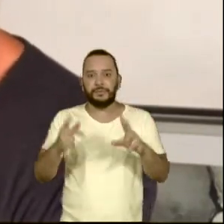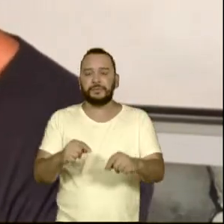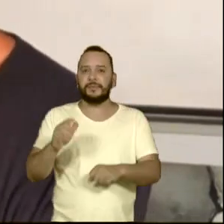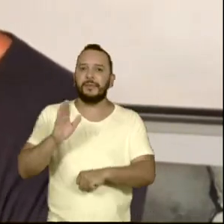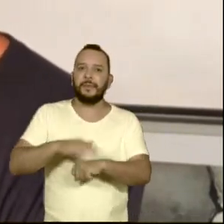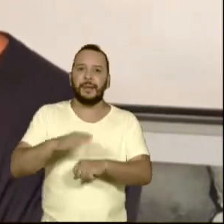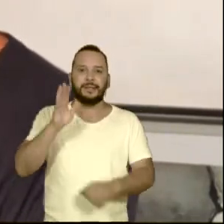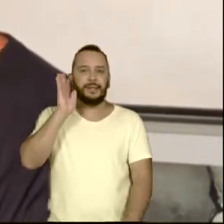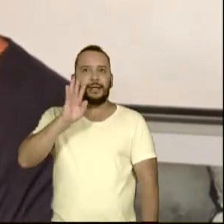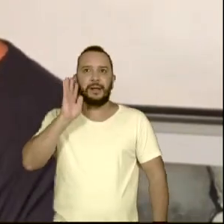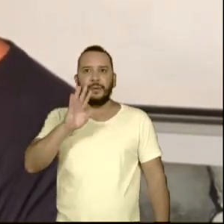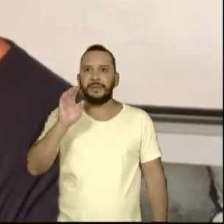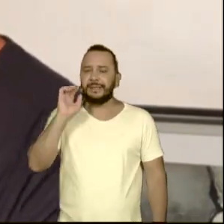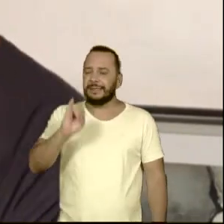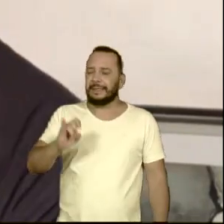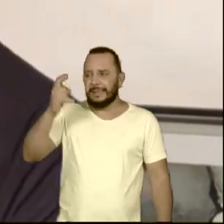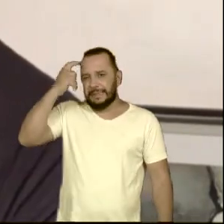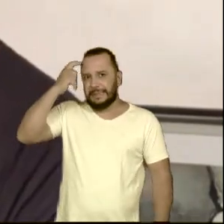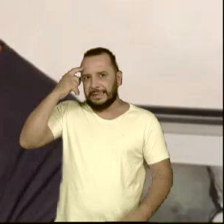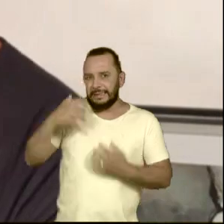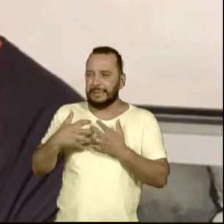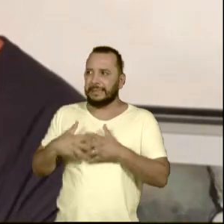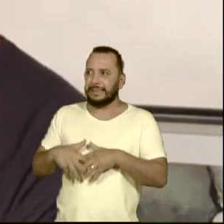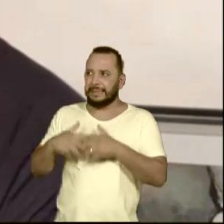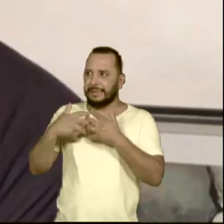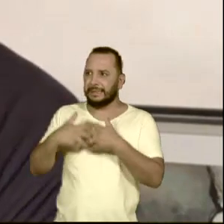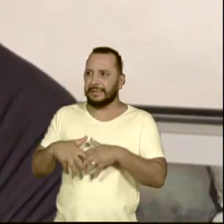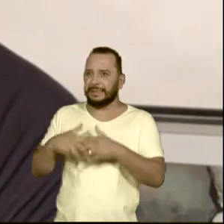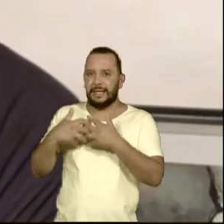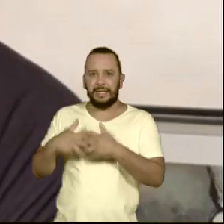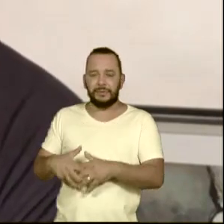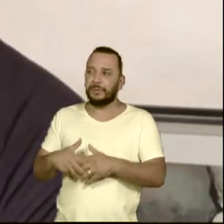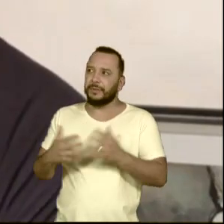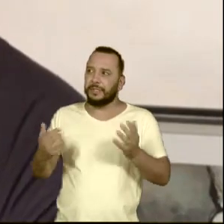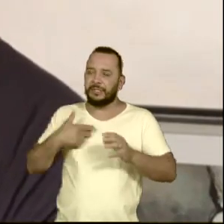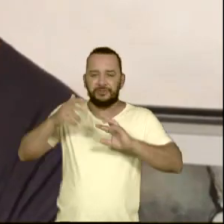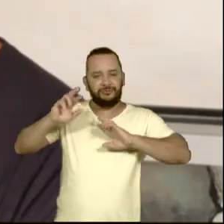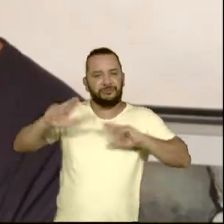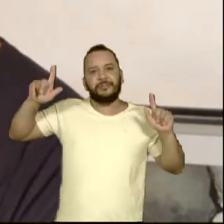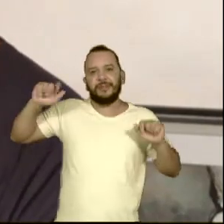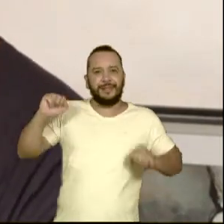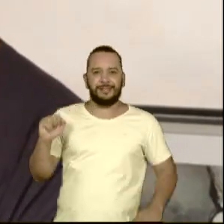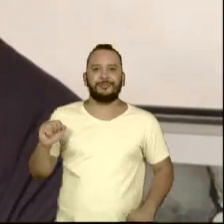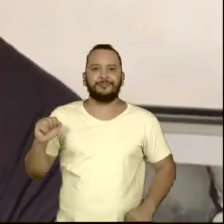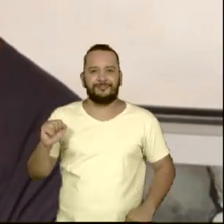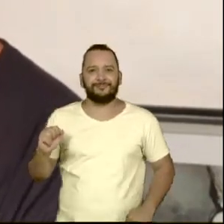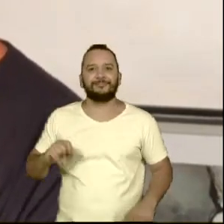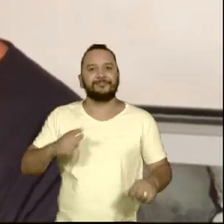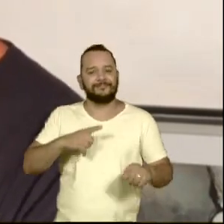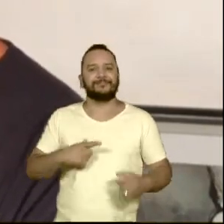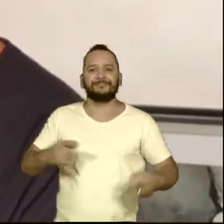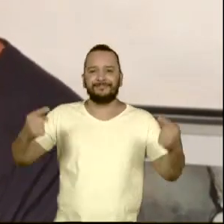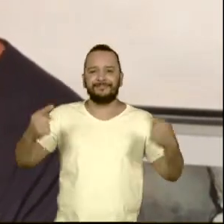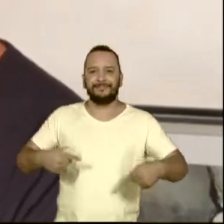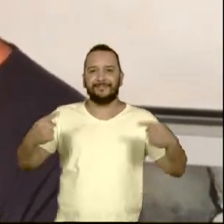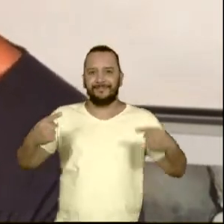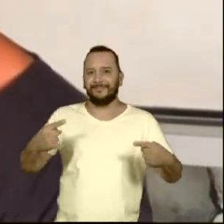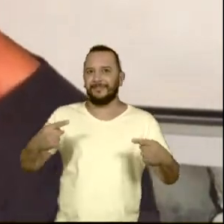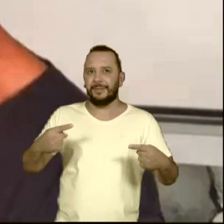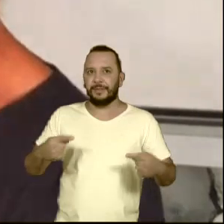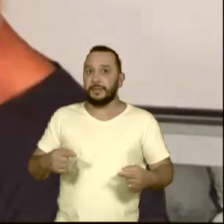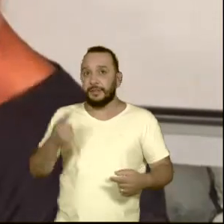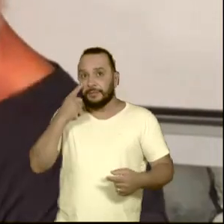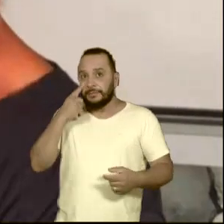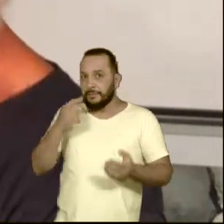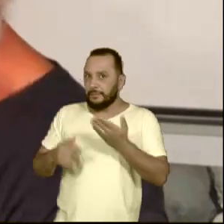legal quando é pensado e, ao meu ver, sai do óbvio, tá? Então, eu acho que o desafio é sempre bem-vindo. Ah, puxa, esse